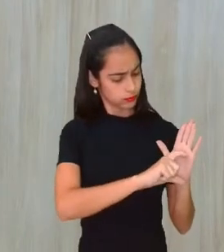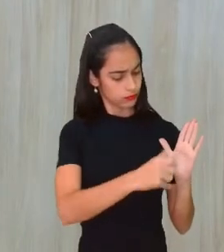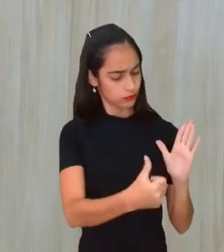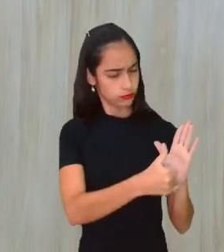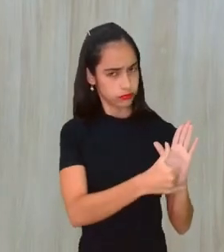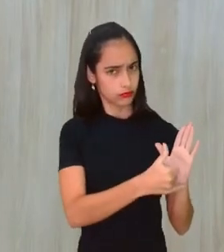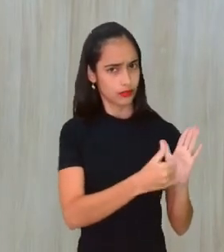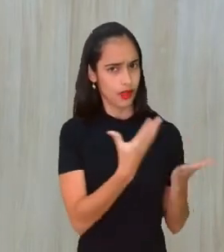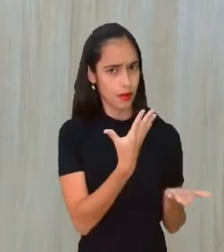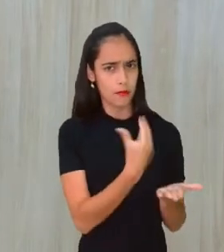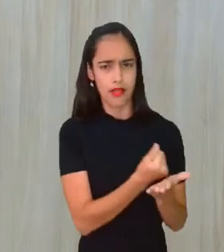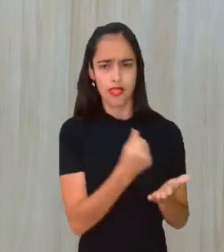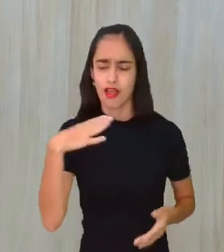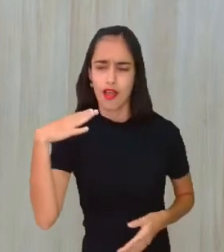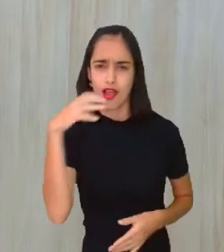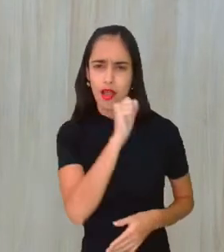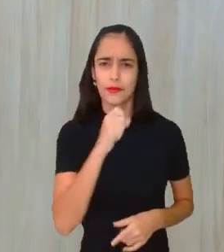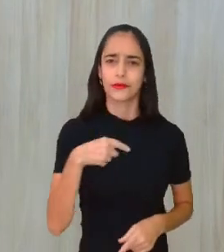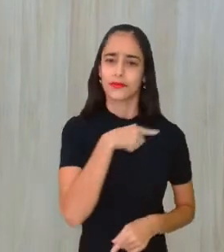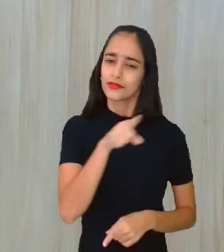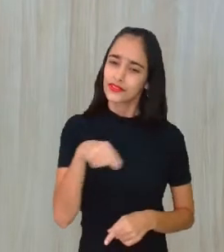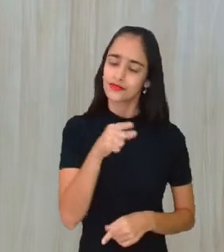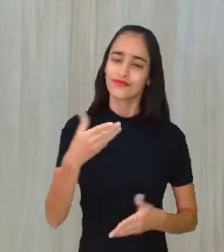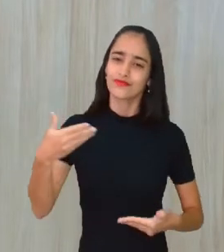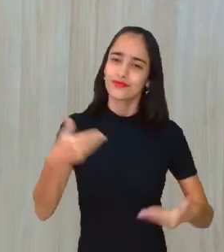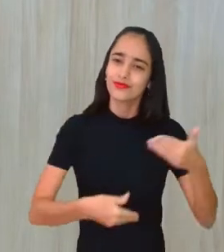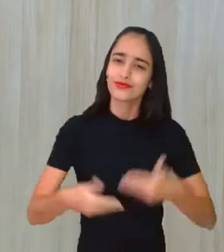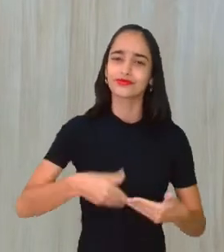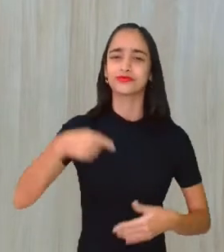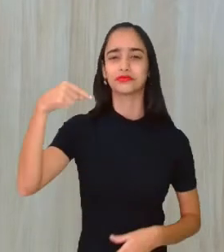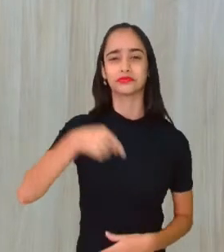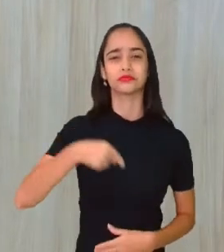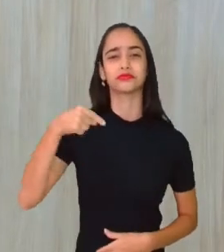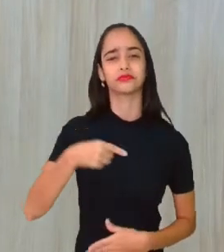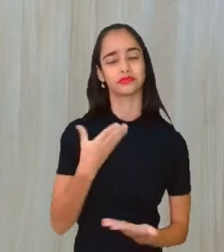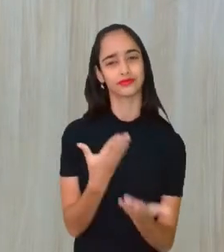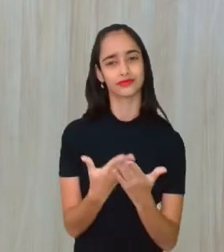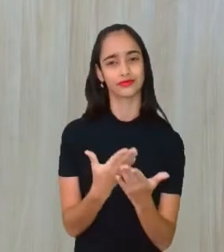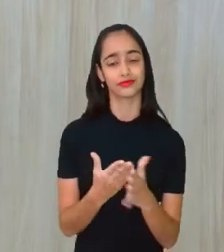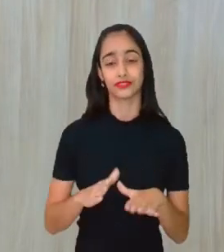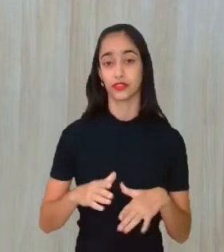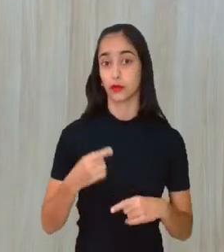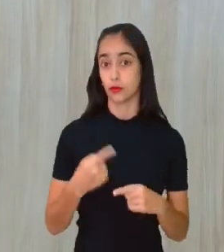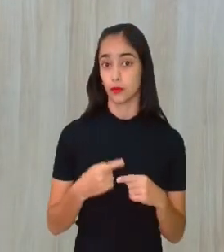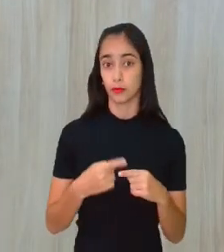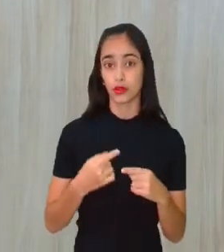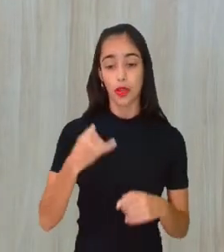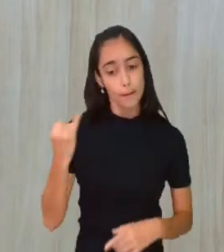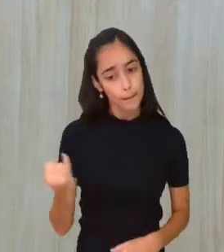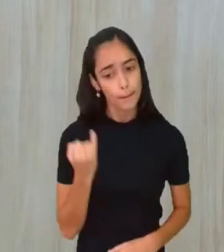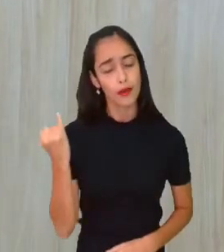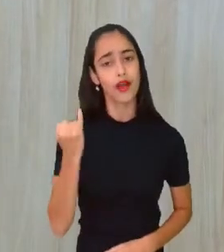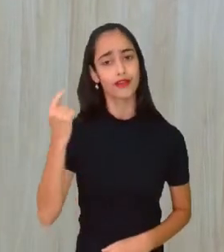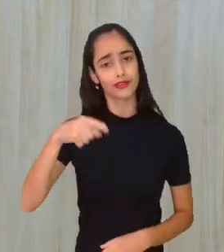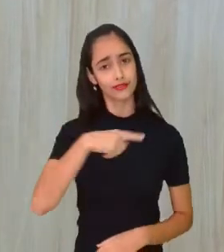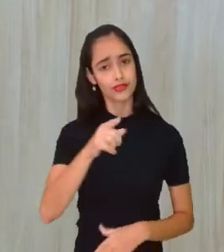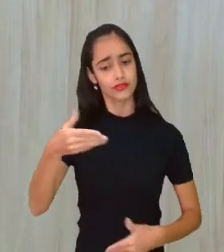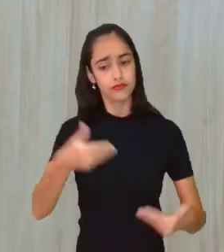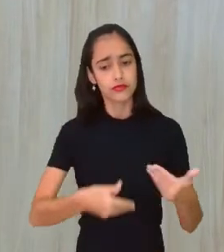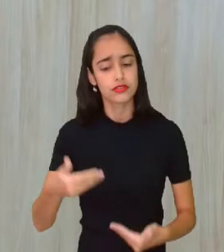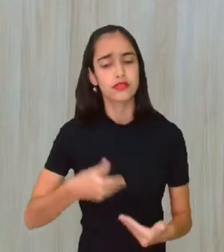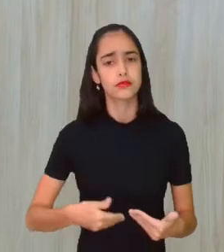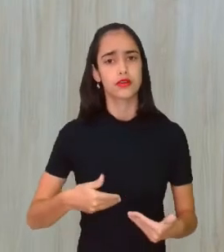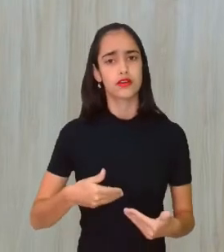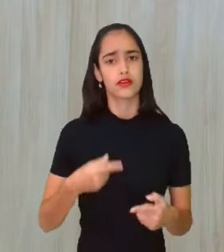possa interagir conosco em tempo hábil. Então, essa interação de vocês é muito importante porque nossas aulas, elas